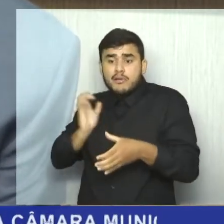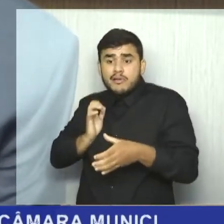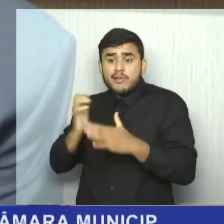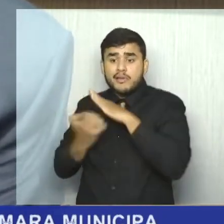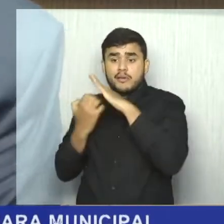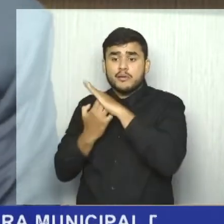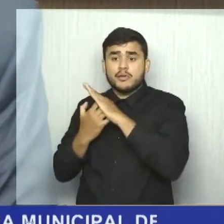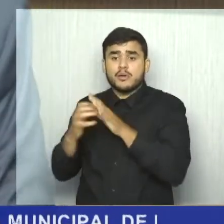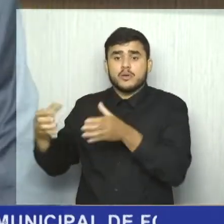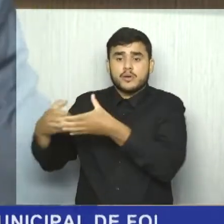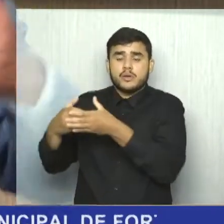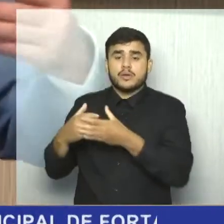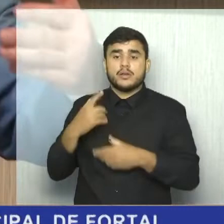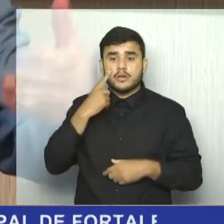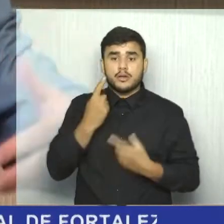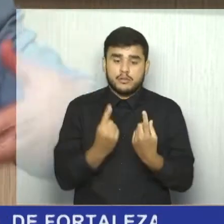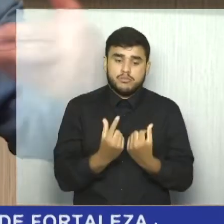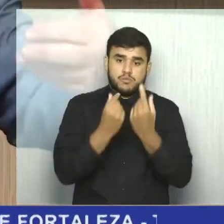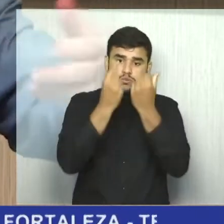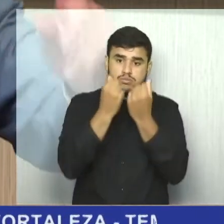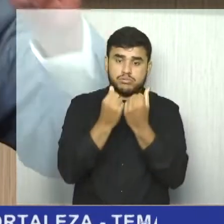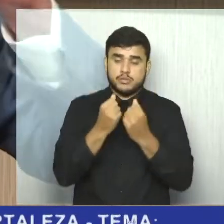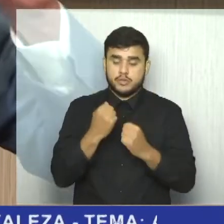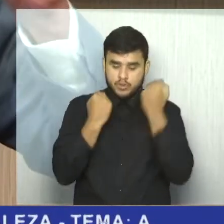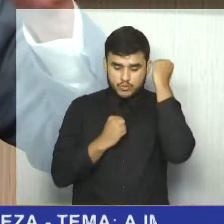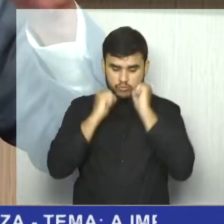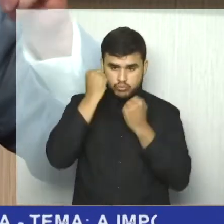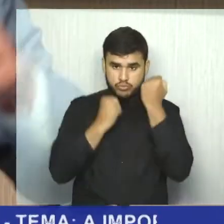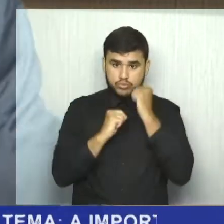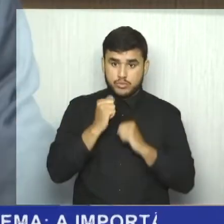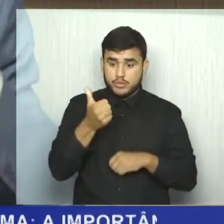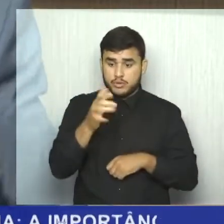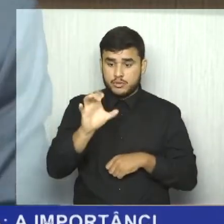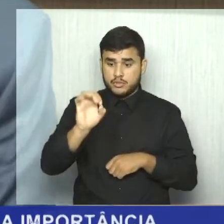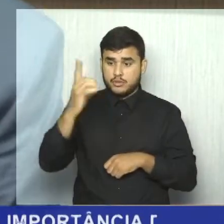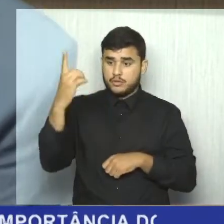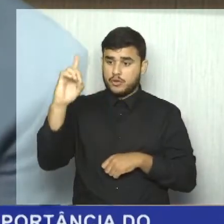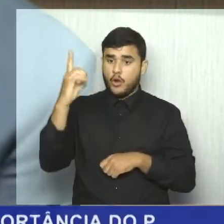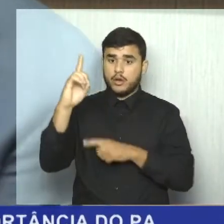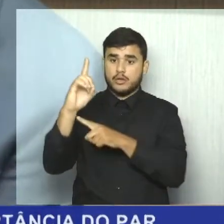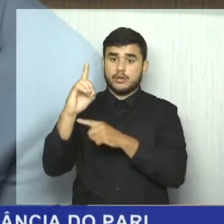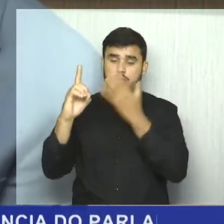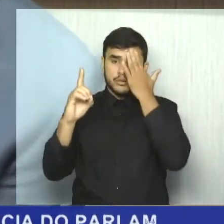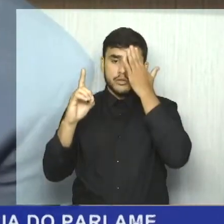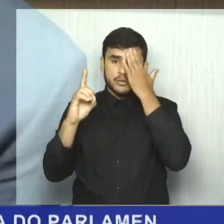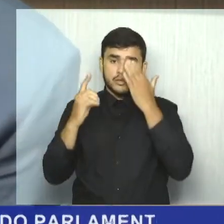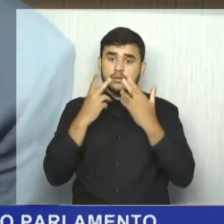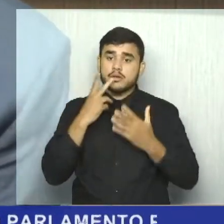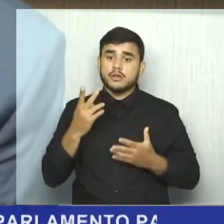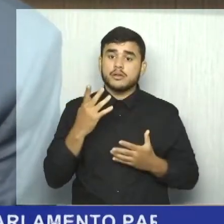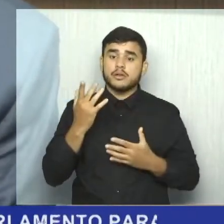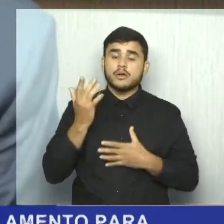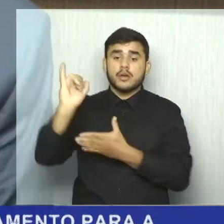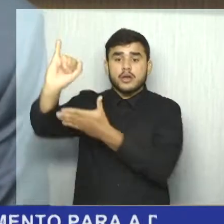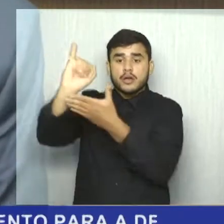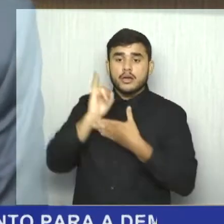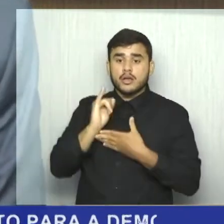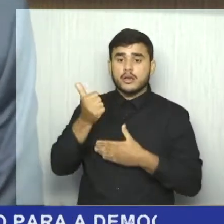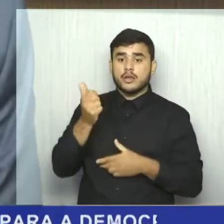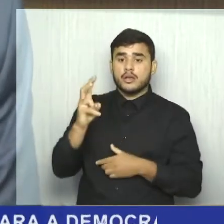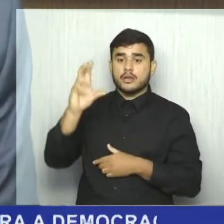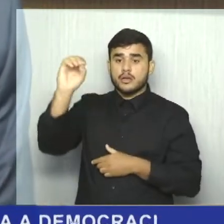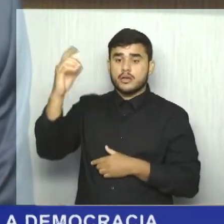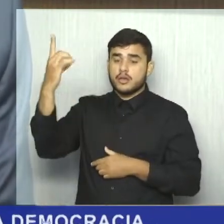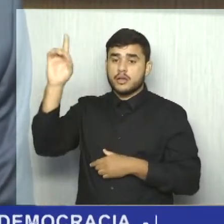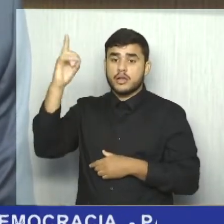trocaram a política de preço da Petrobras. Em vez de ser o custo de produção, que é $10, eles estão cobrando como se nós estivéssemos importando um petróleo a